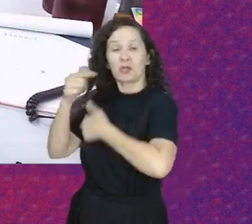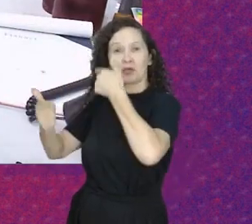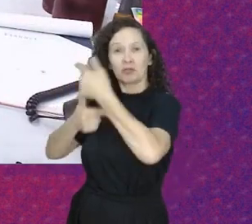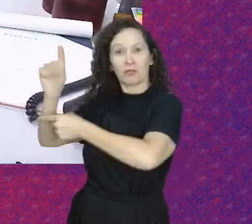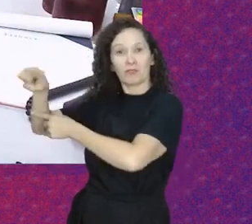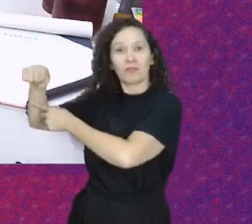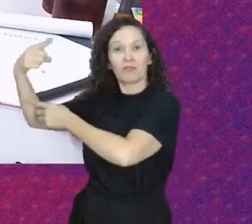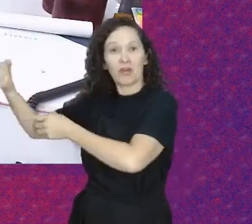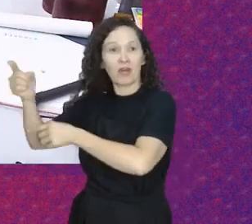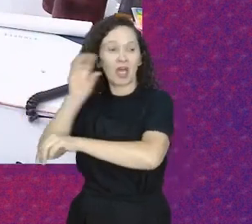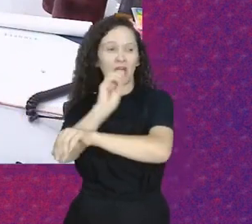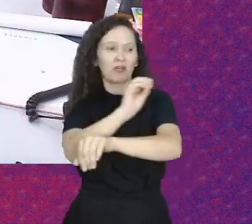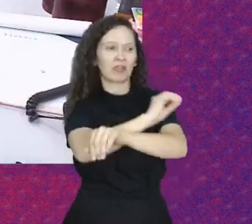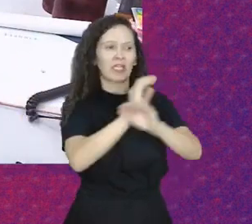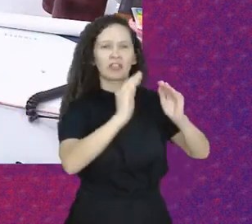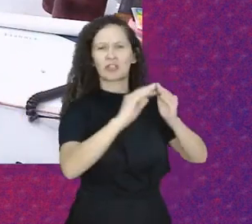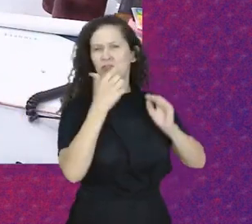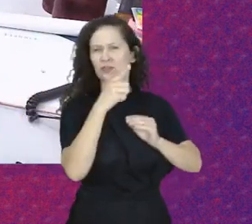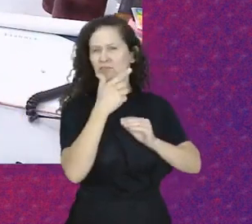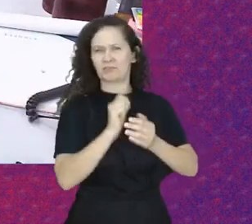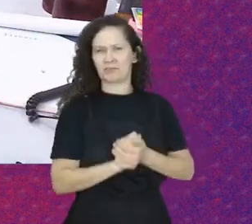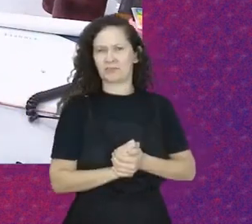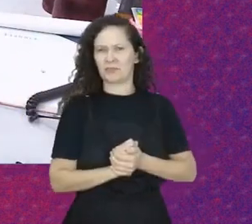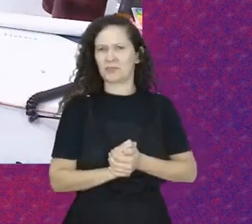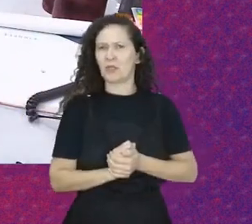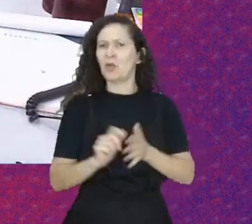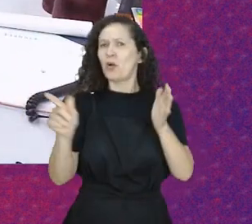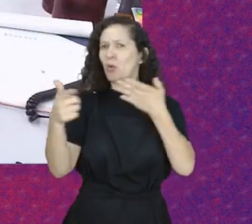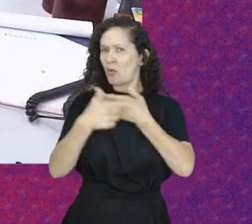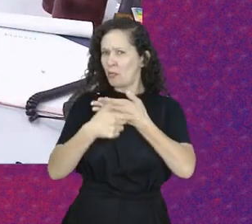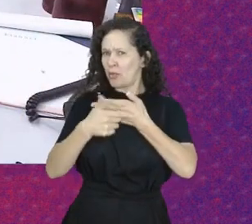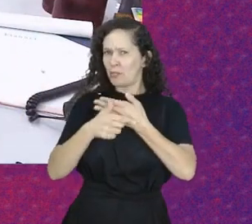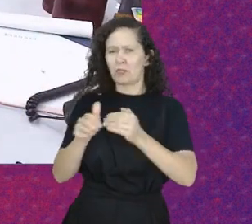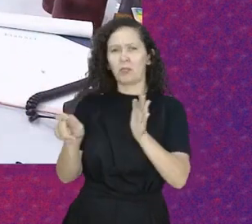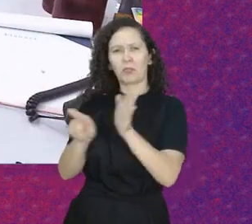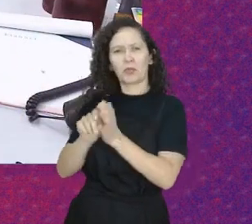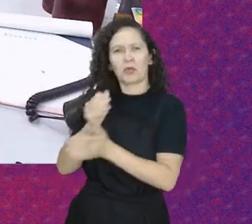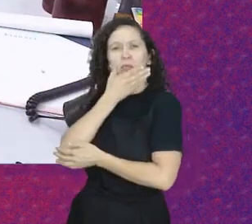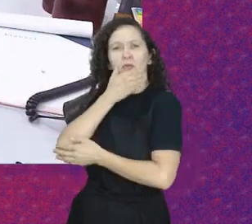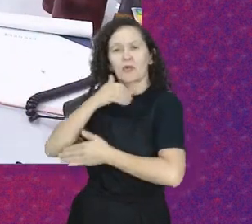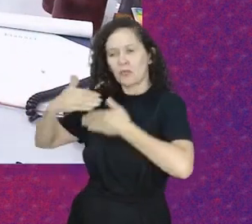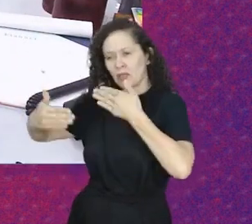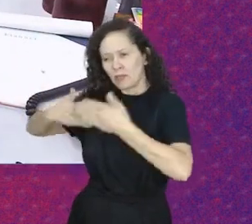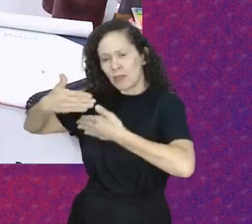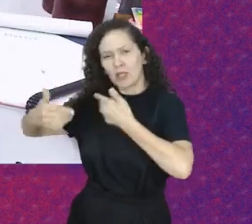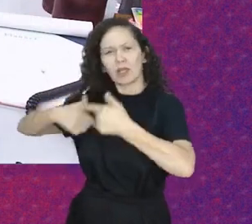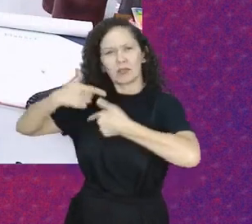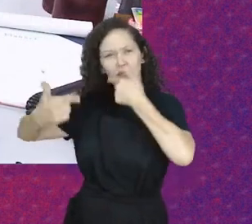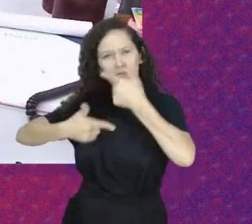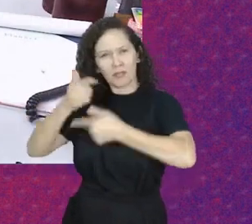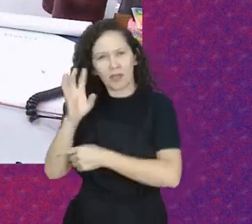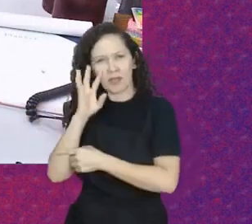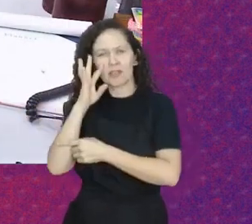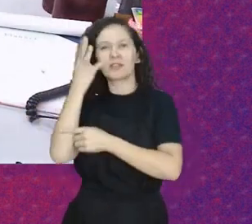exclusivamente, né, a função estratégica, né, no mundo do trabalho, de poder, de tomada de